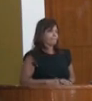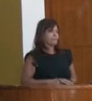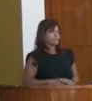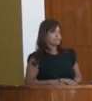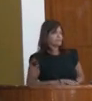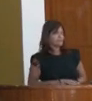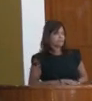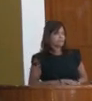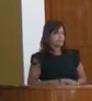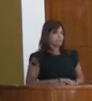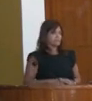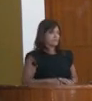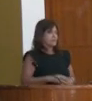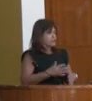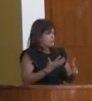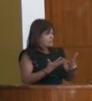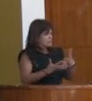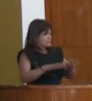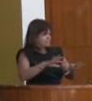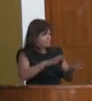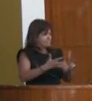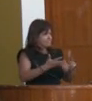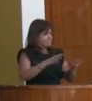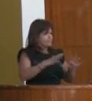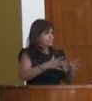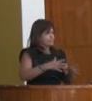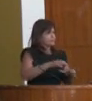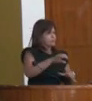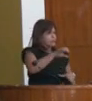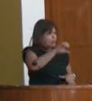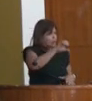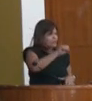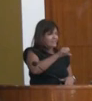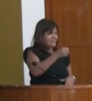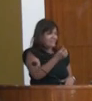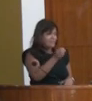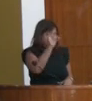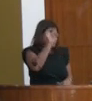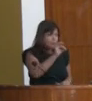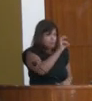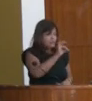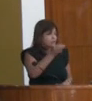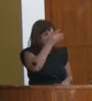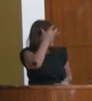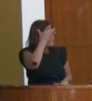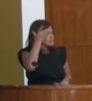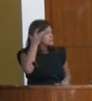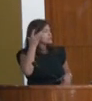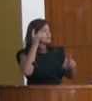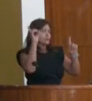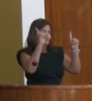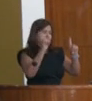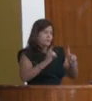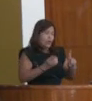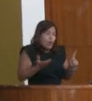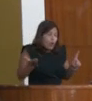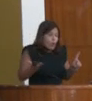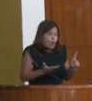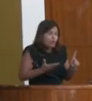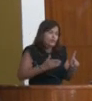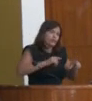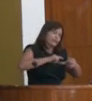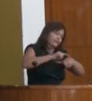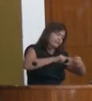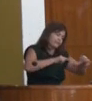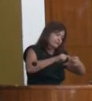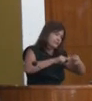Cerca de 86% das pessoas com deficiência que estão empregadas no mercado formal,